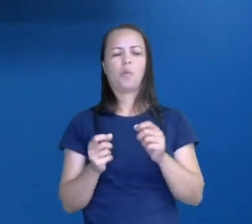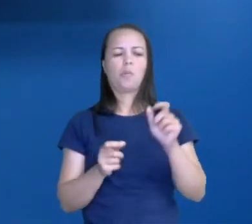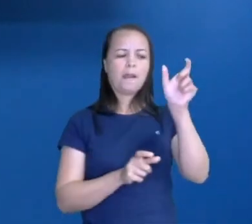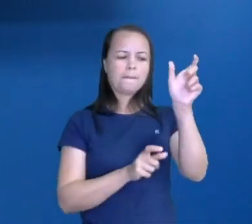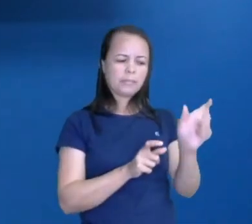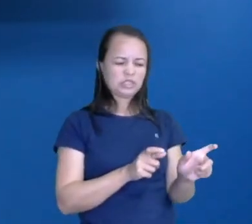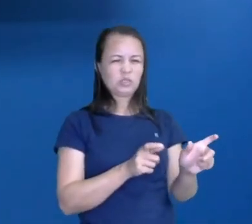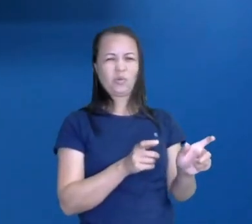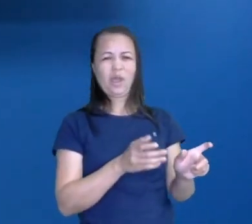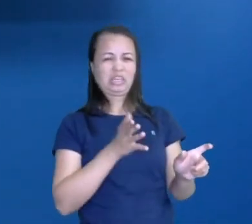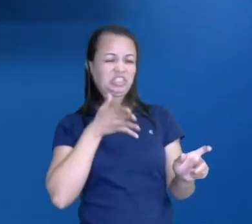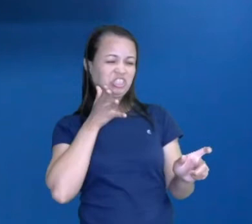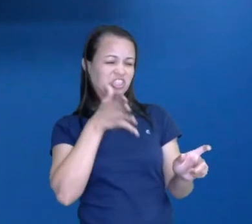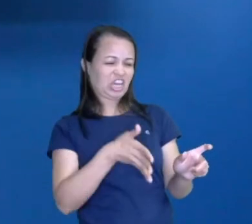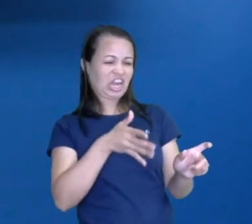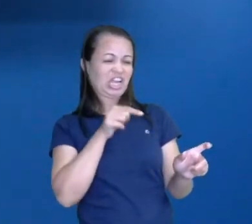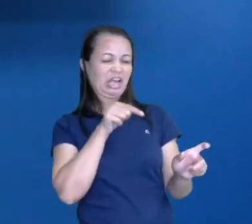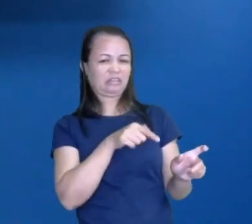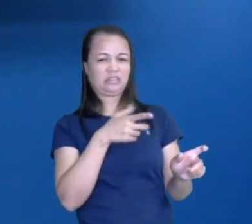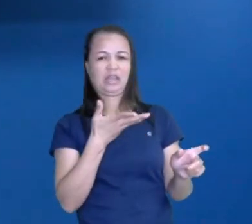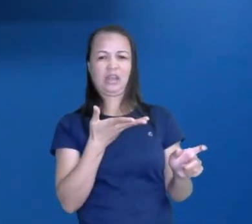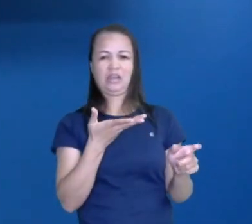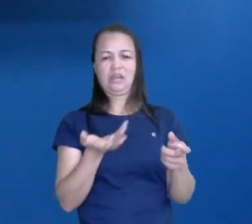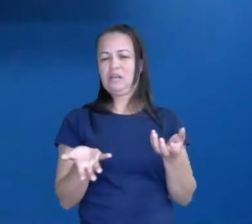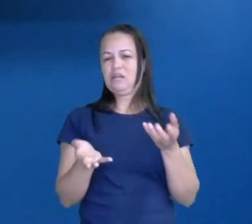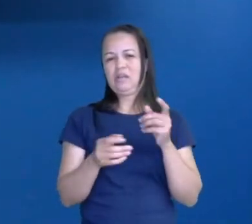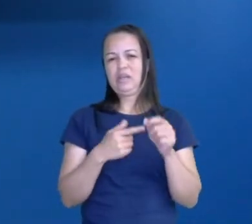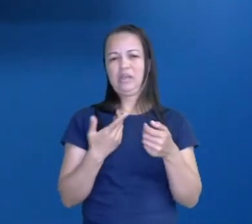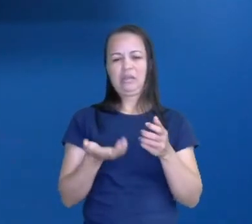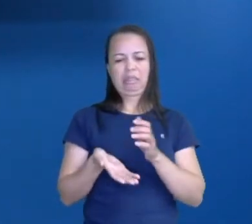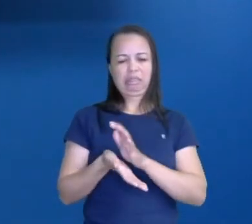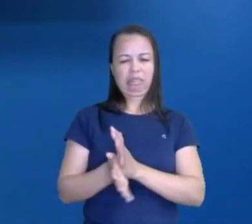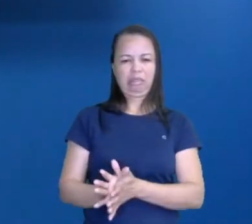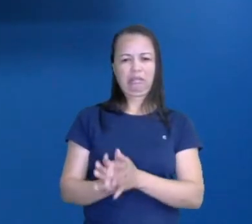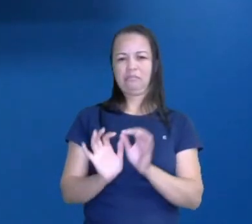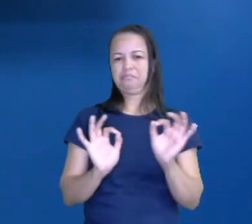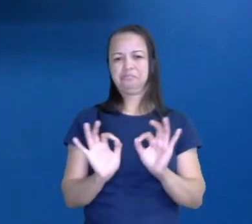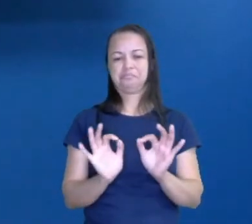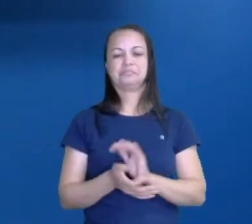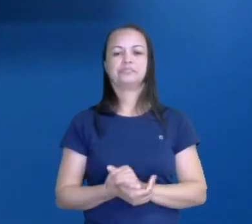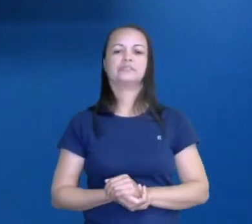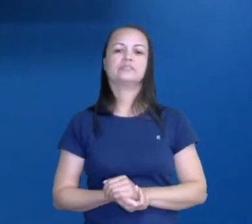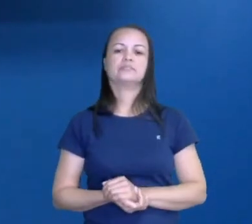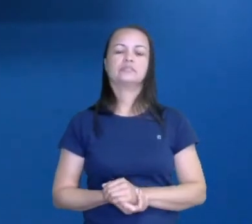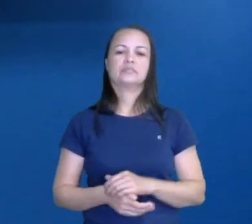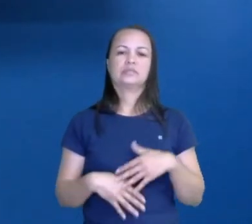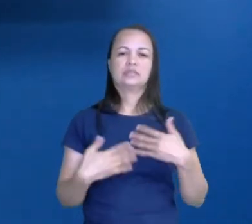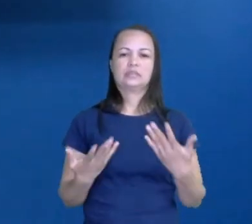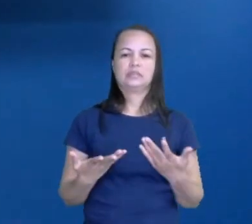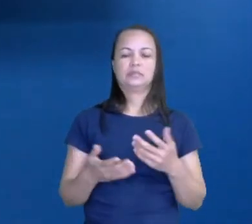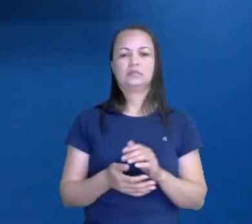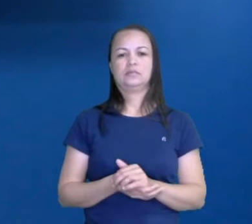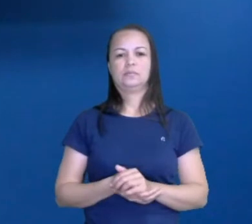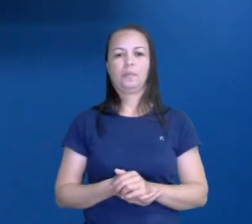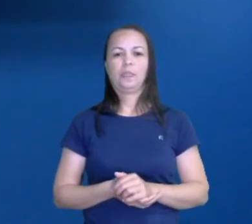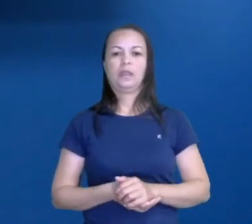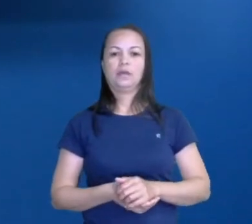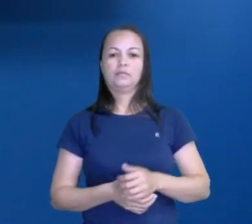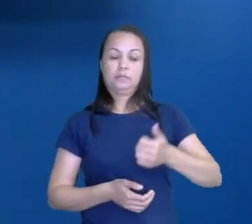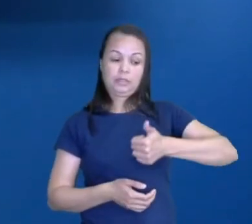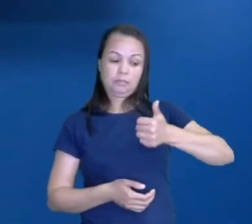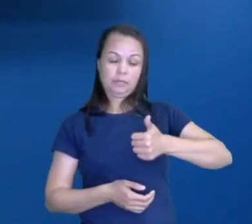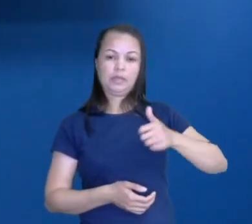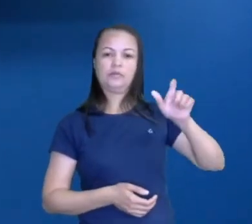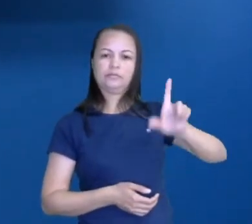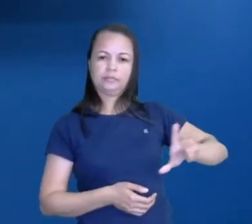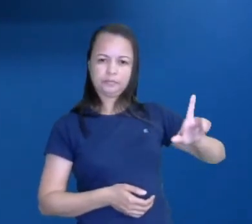pessoa desagradável, né? De más condutas, certo? Então, no primeiro, sentido